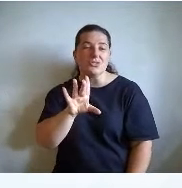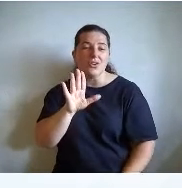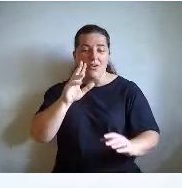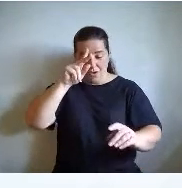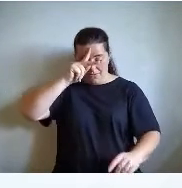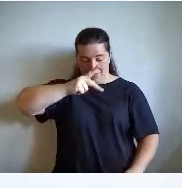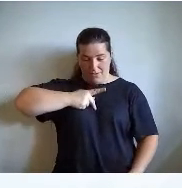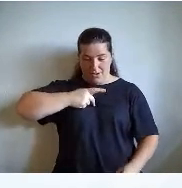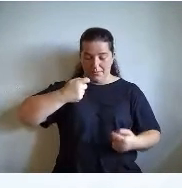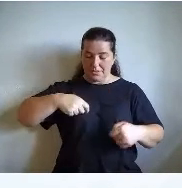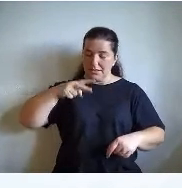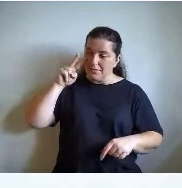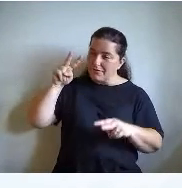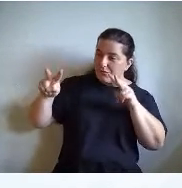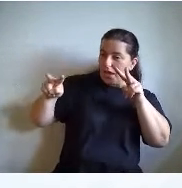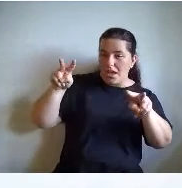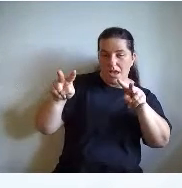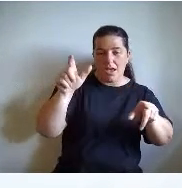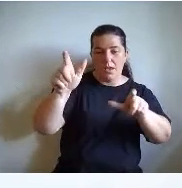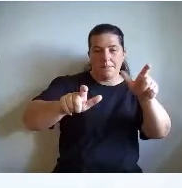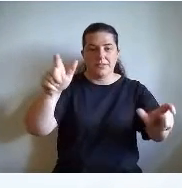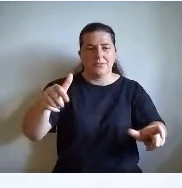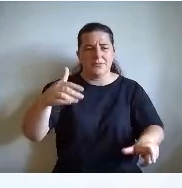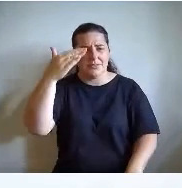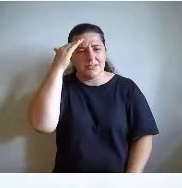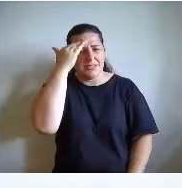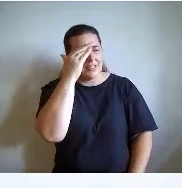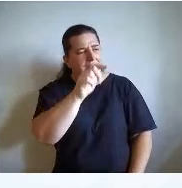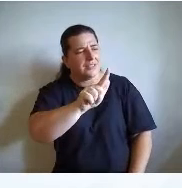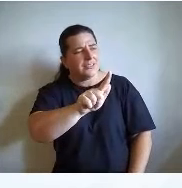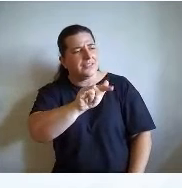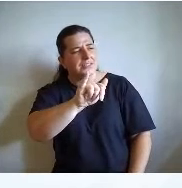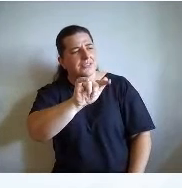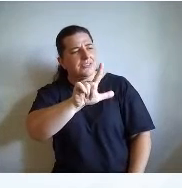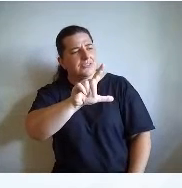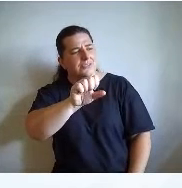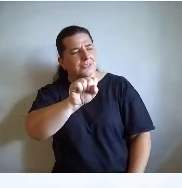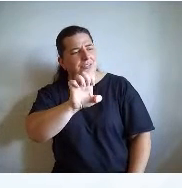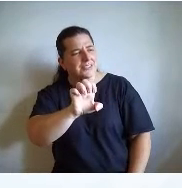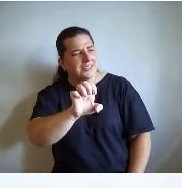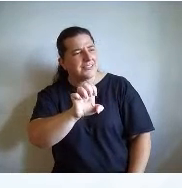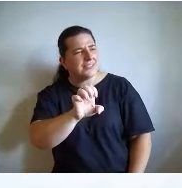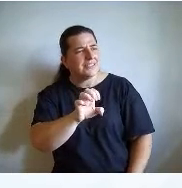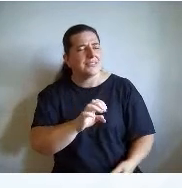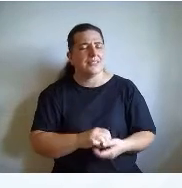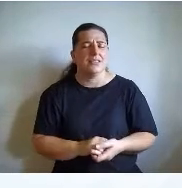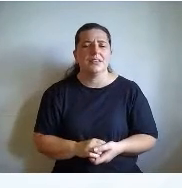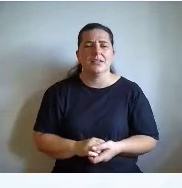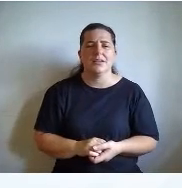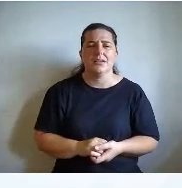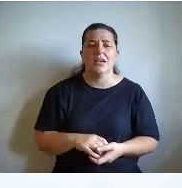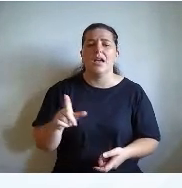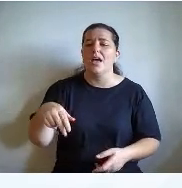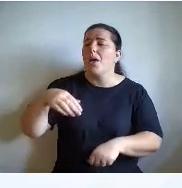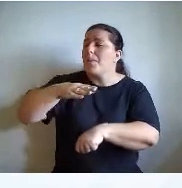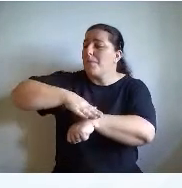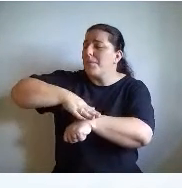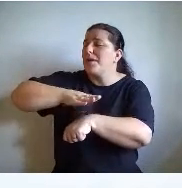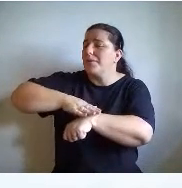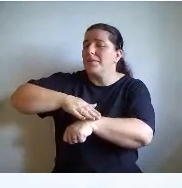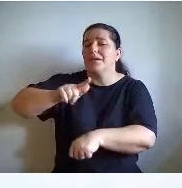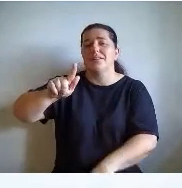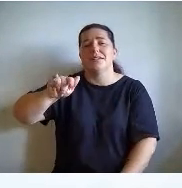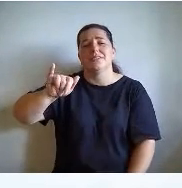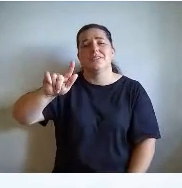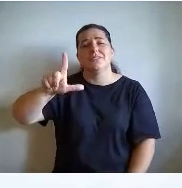do outro. Entende, Gilce? É assim, essa companheira Gilma, ela está todo momento falando Não tem comigo desse problema.